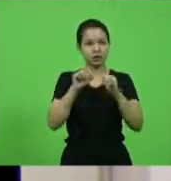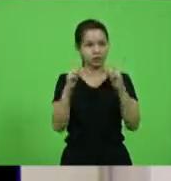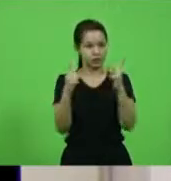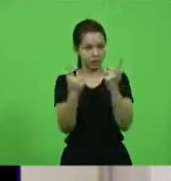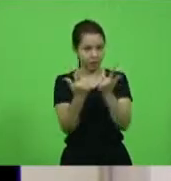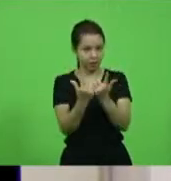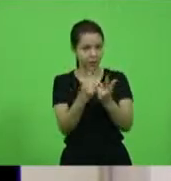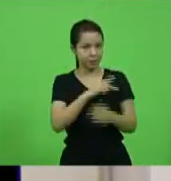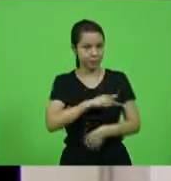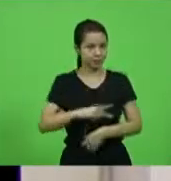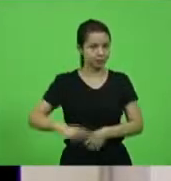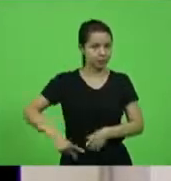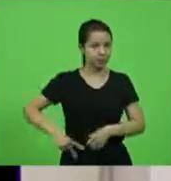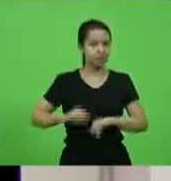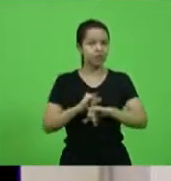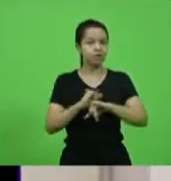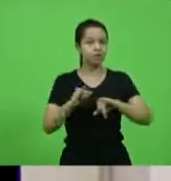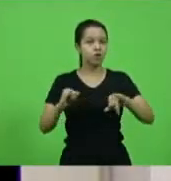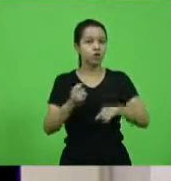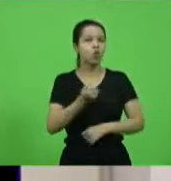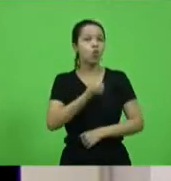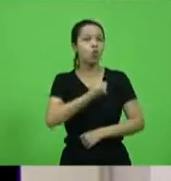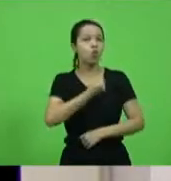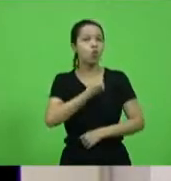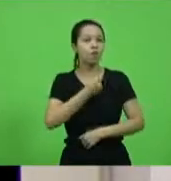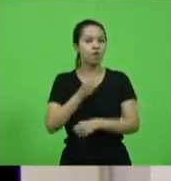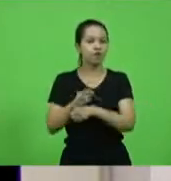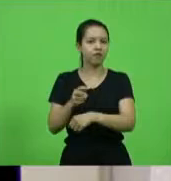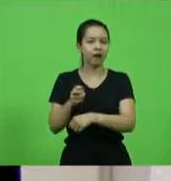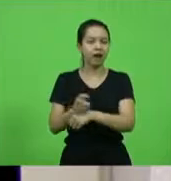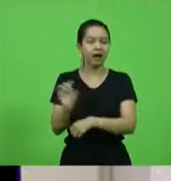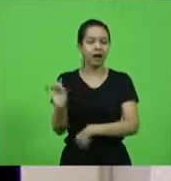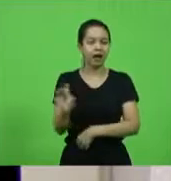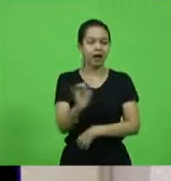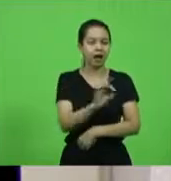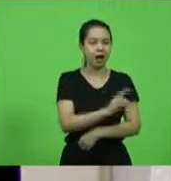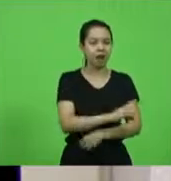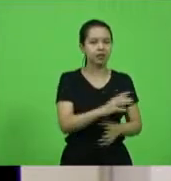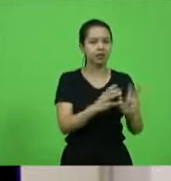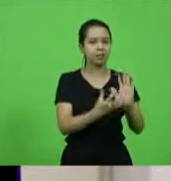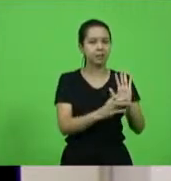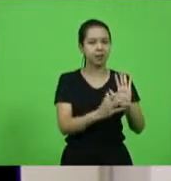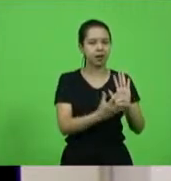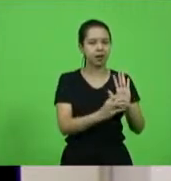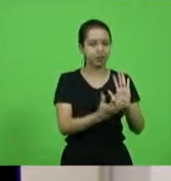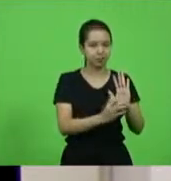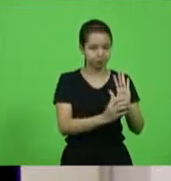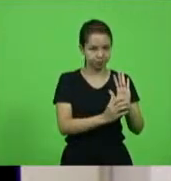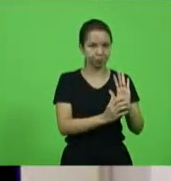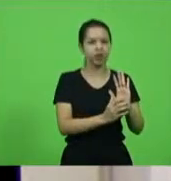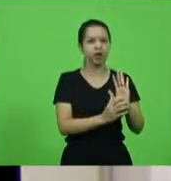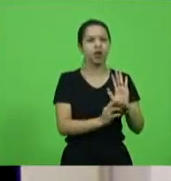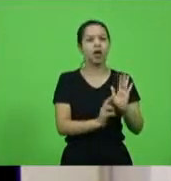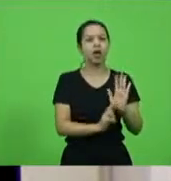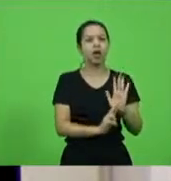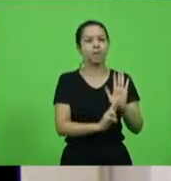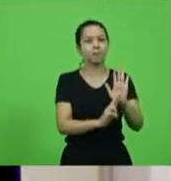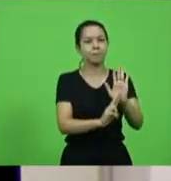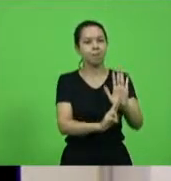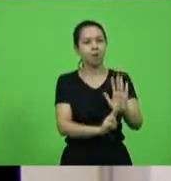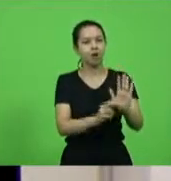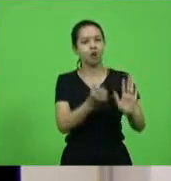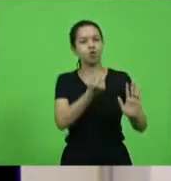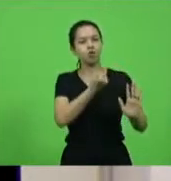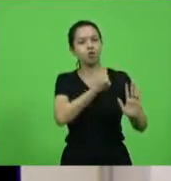comunicou o número de vagas que cabe a cada bancada ou bloco parlamentar, conforme representação numérica do